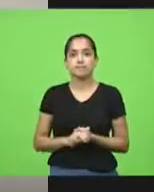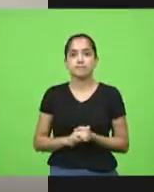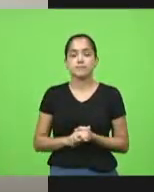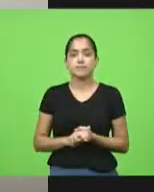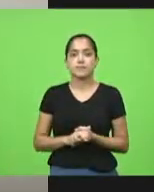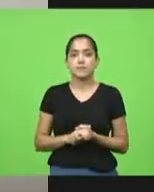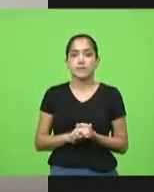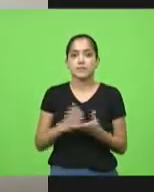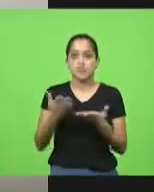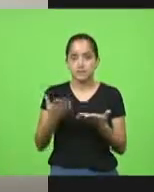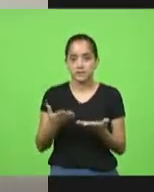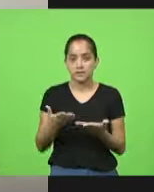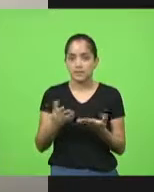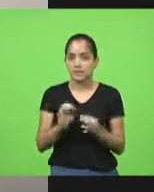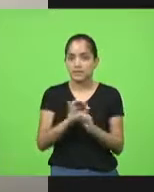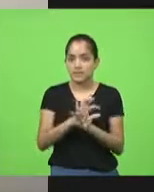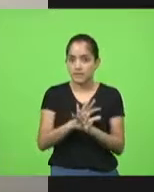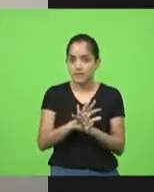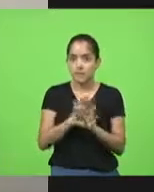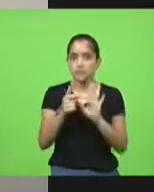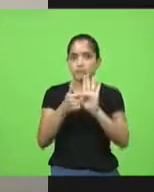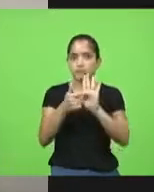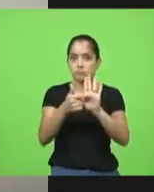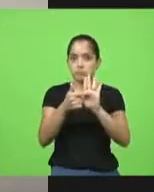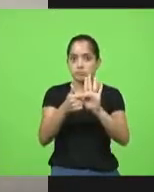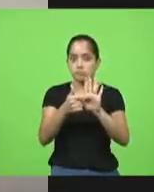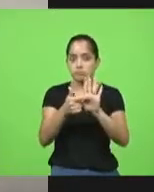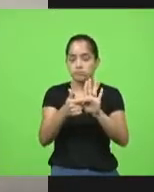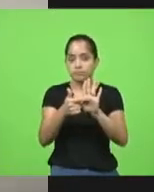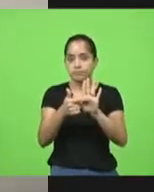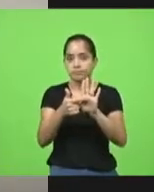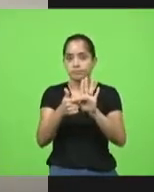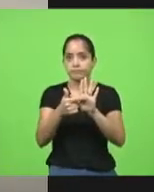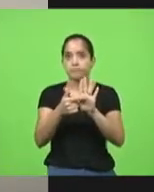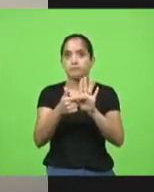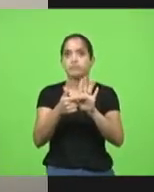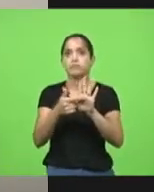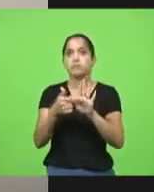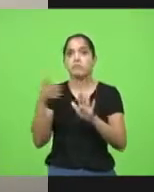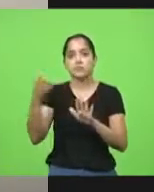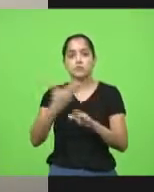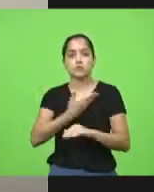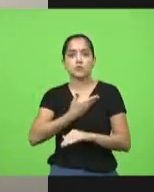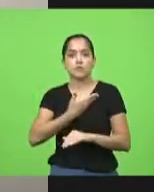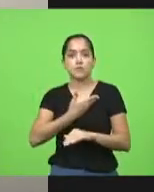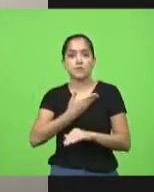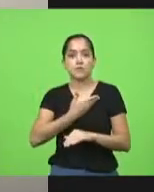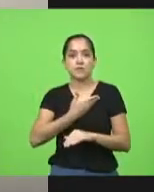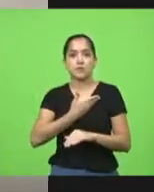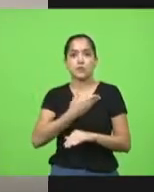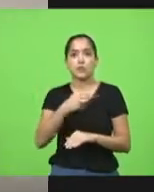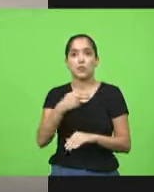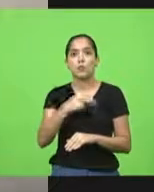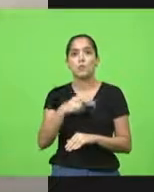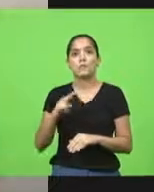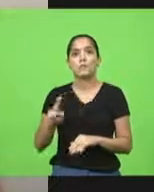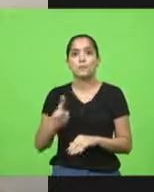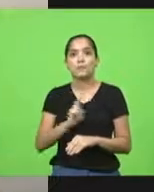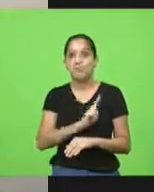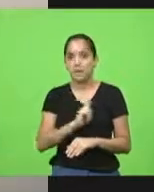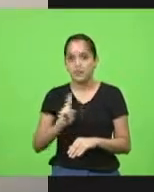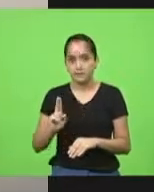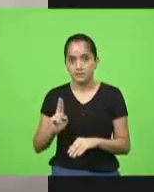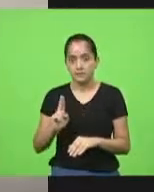terminar trazendo presente um testemunho do amigo padre Adair Mário